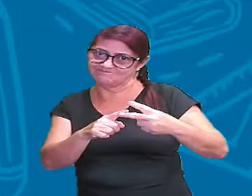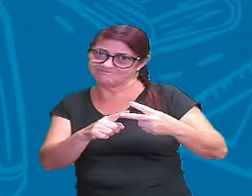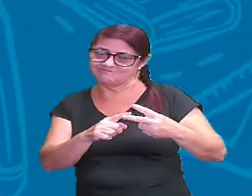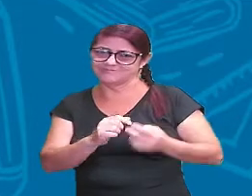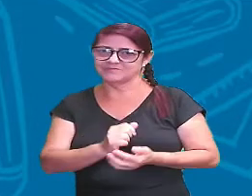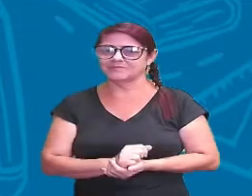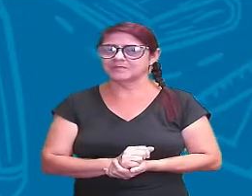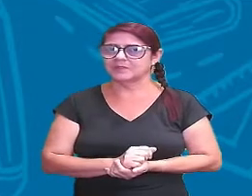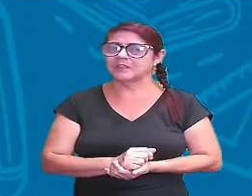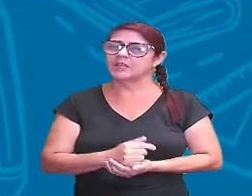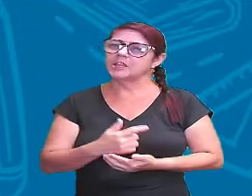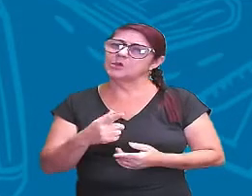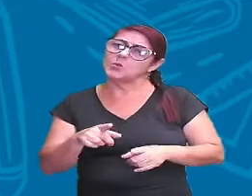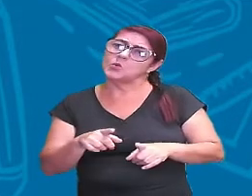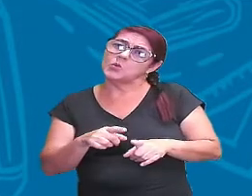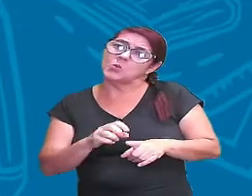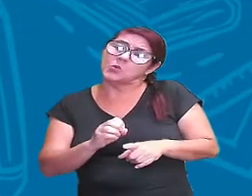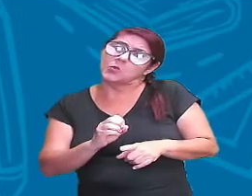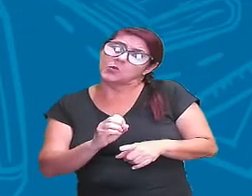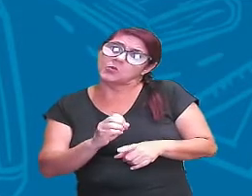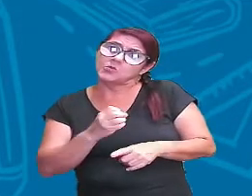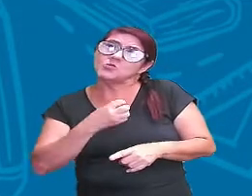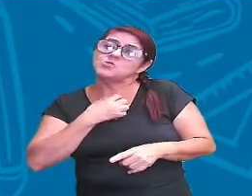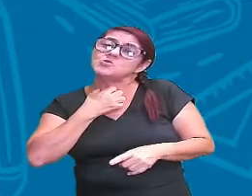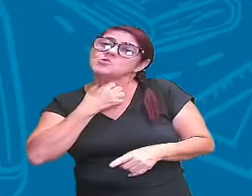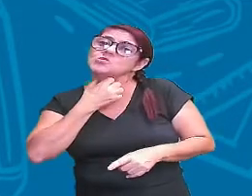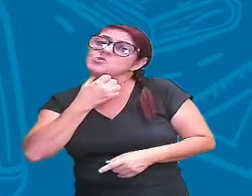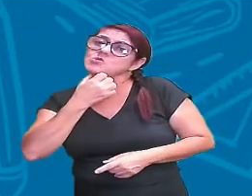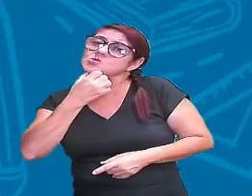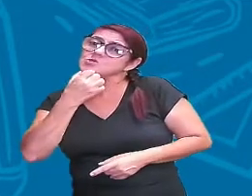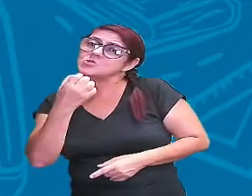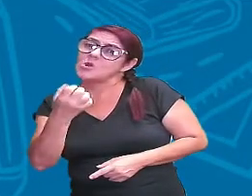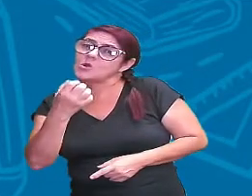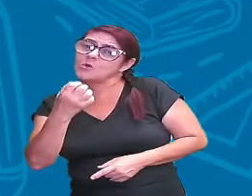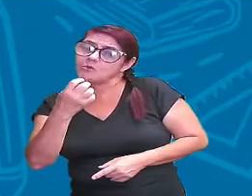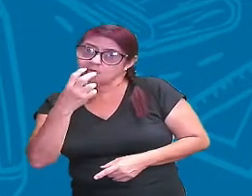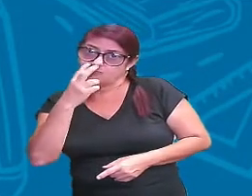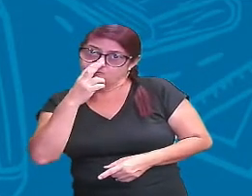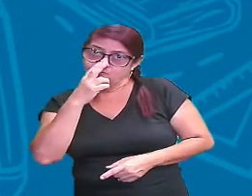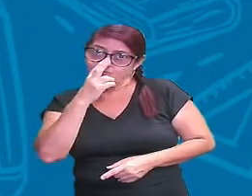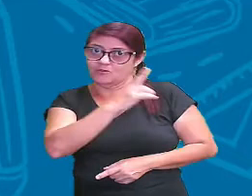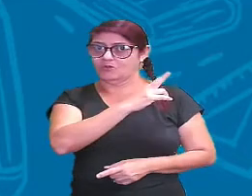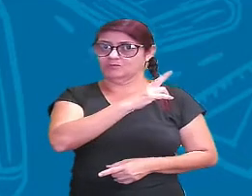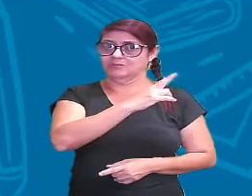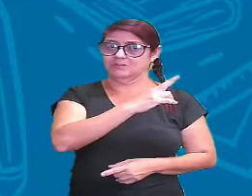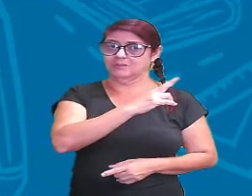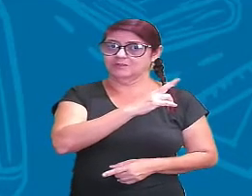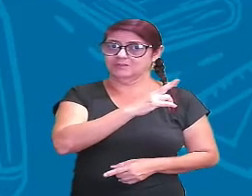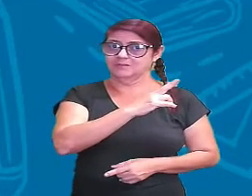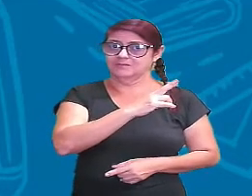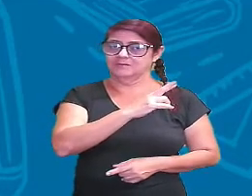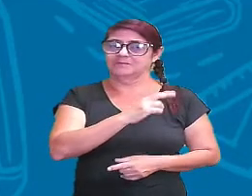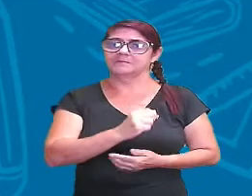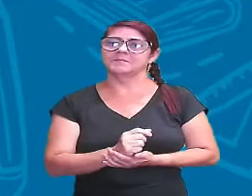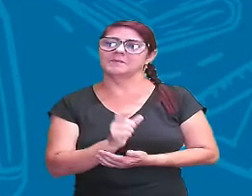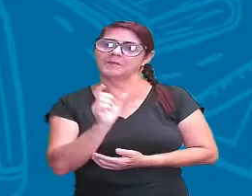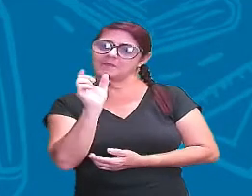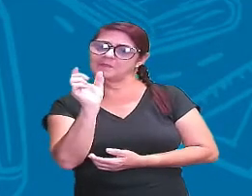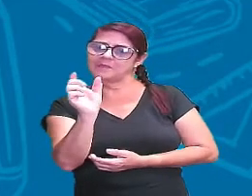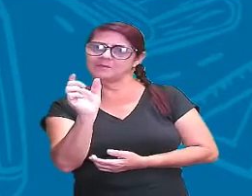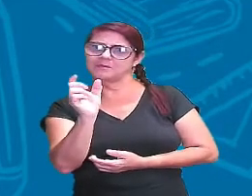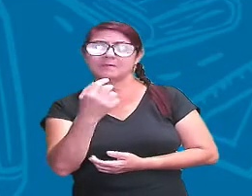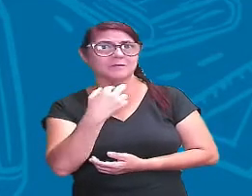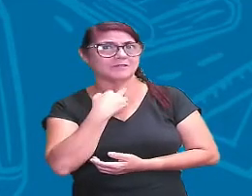Então, consequentemente, esse RR vai dar o som forte para a palavra. Então, a gente